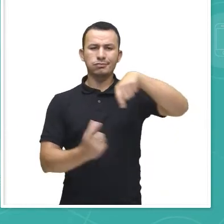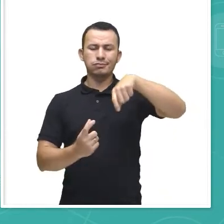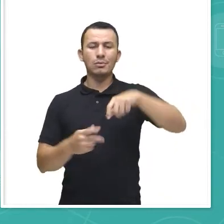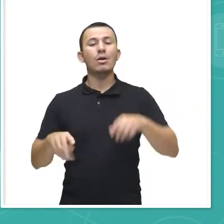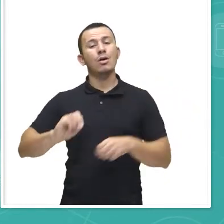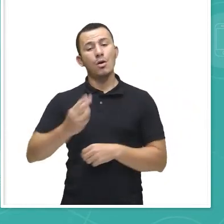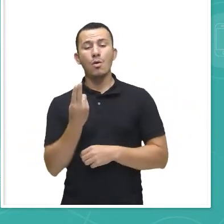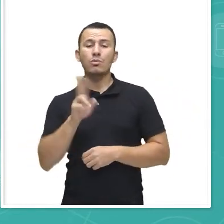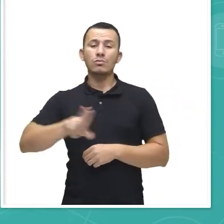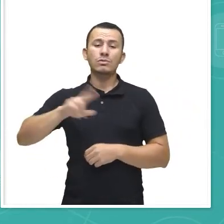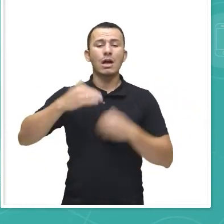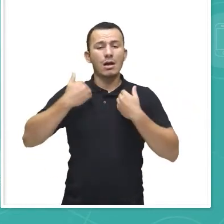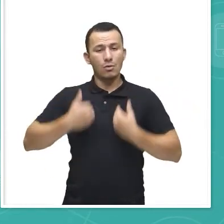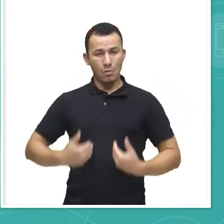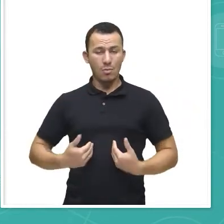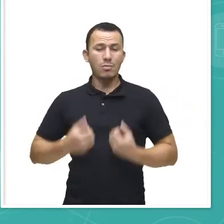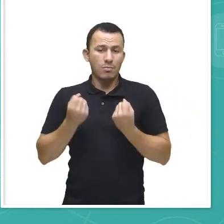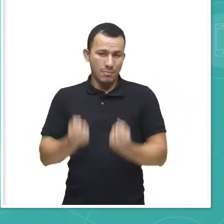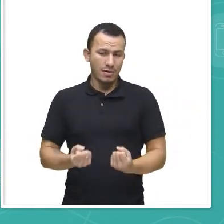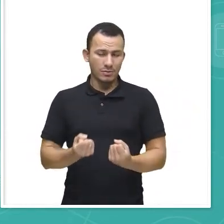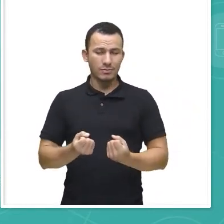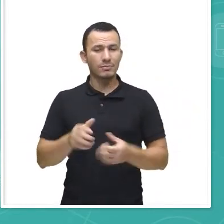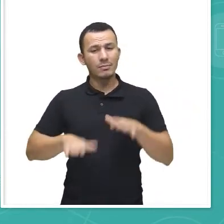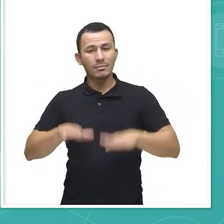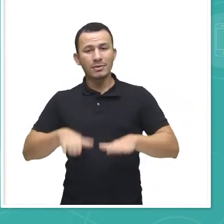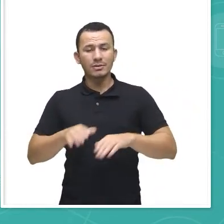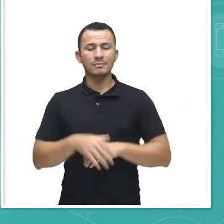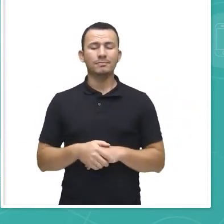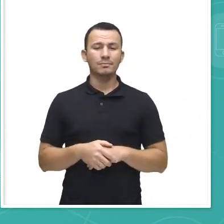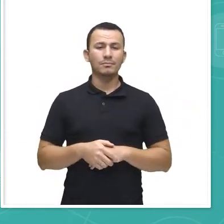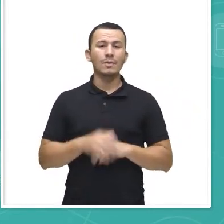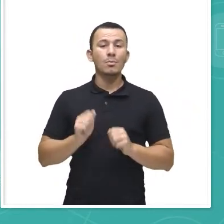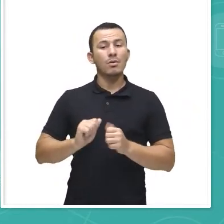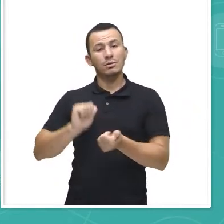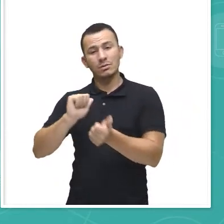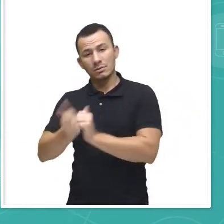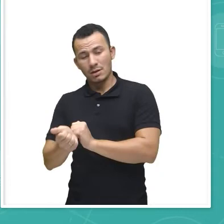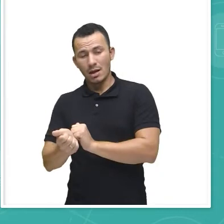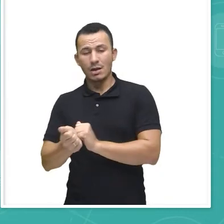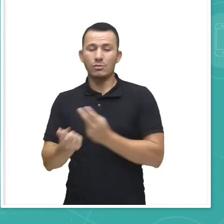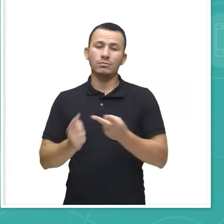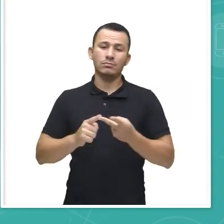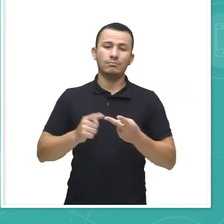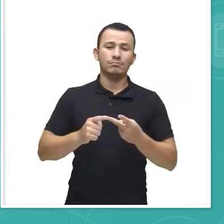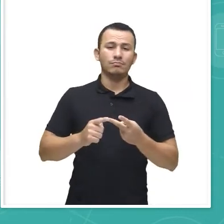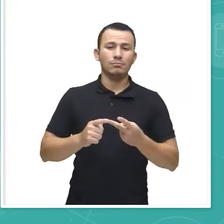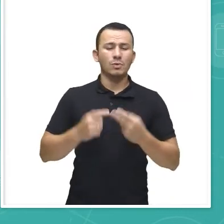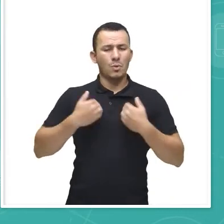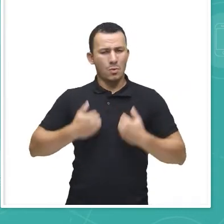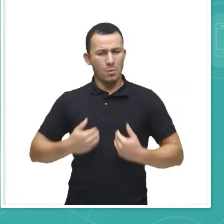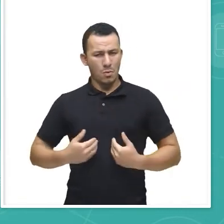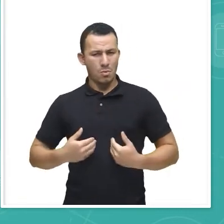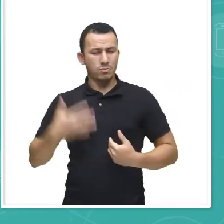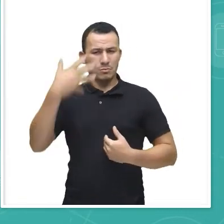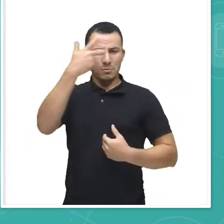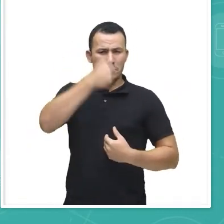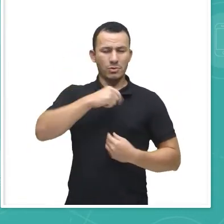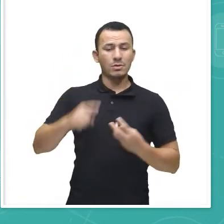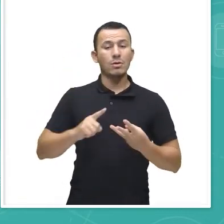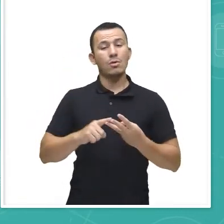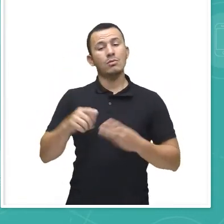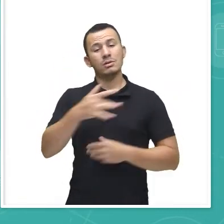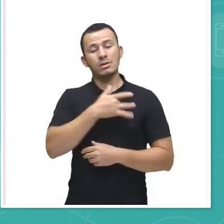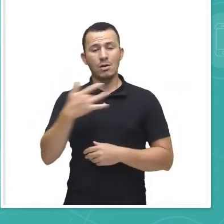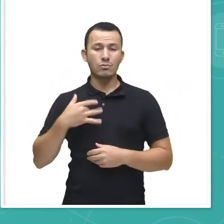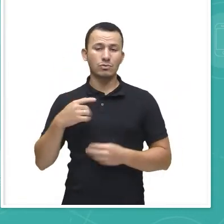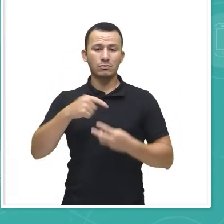corpo. E aí ele tem fins atléticos, estéticos e de saúde. E por último nós vamos falar